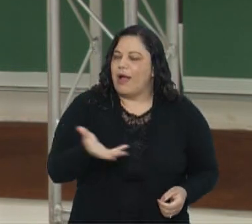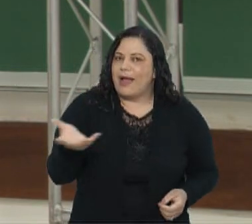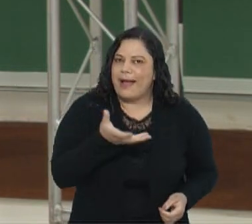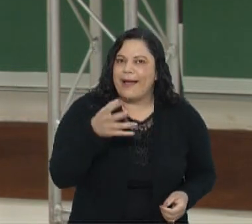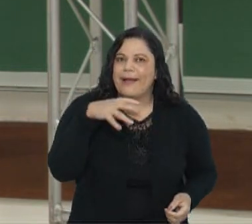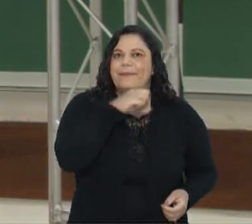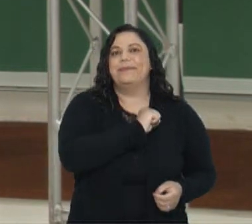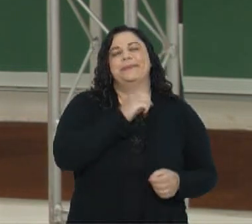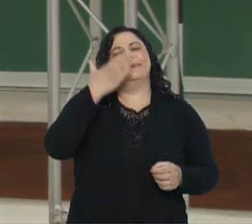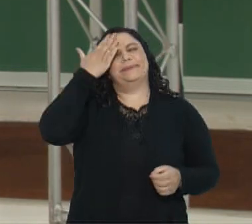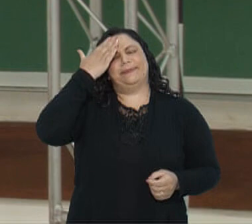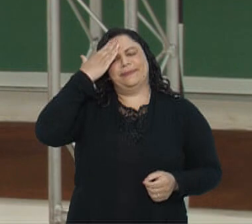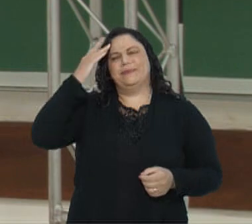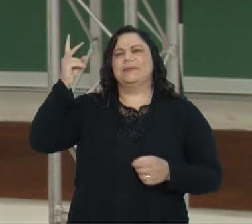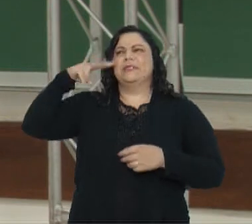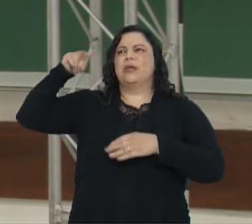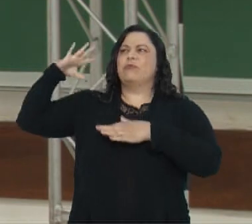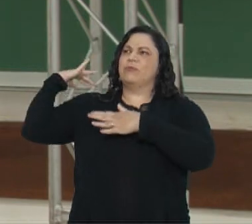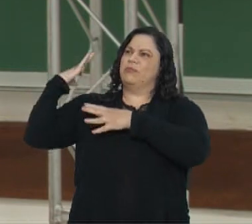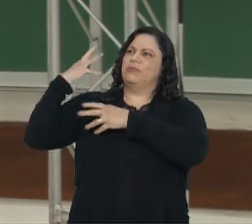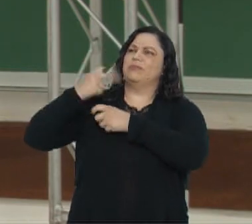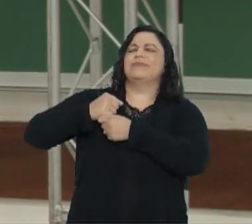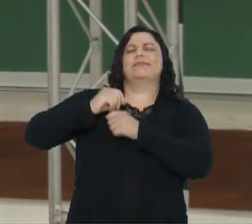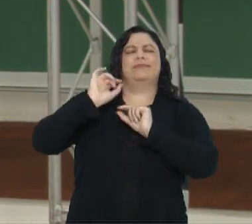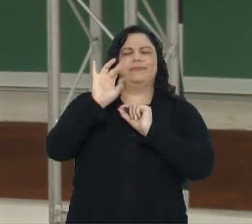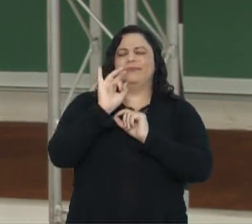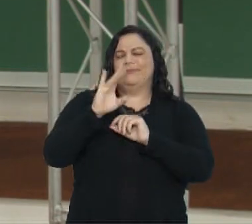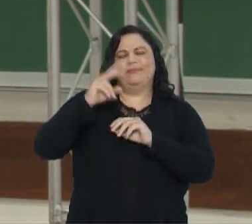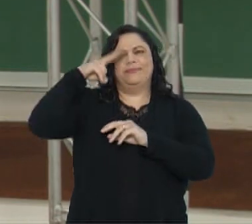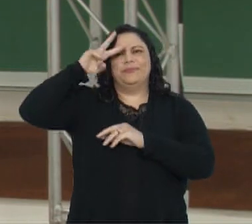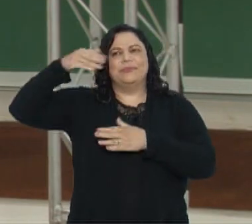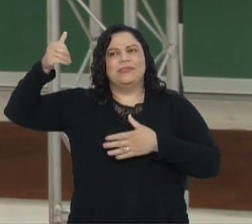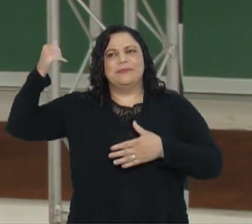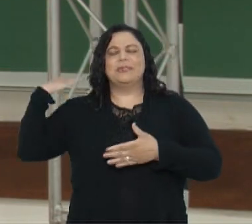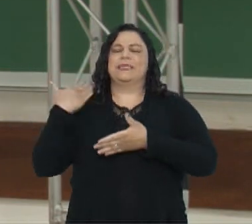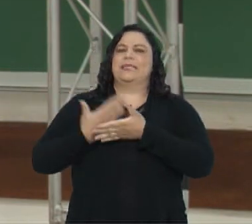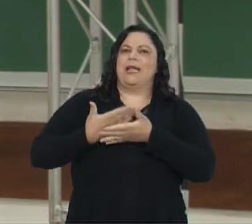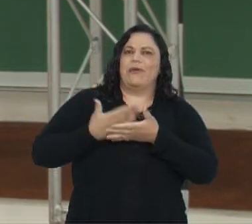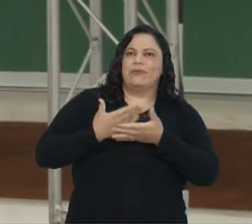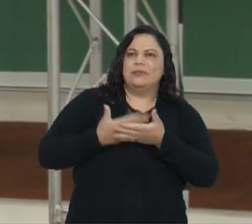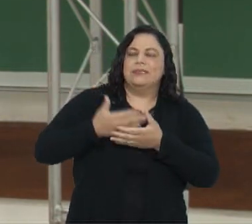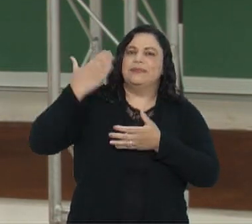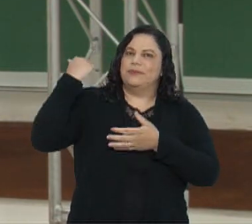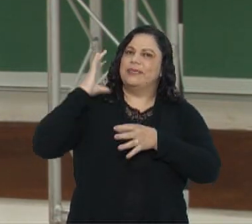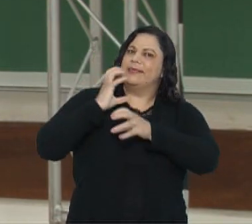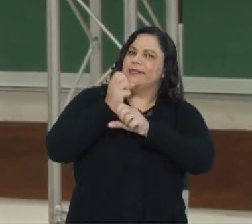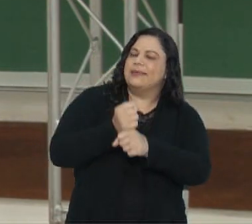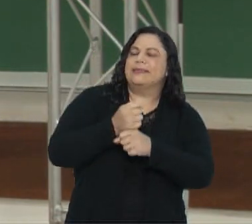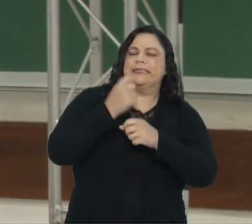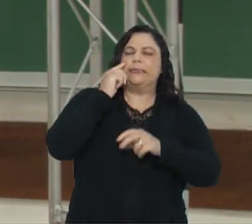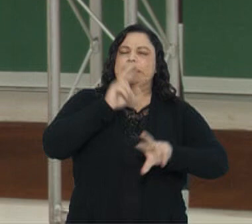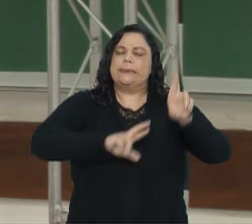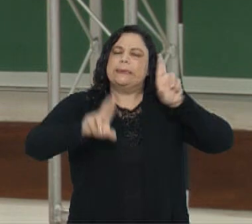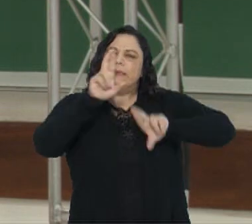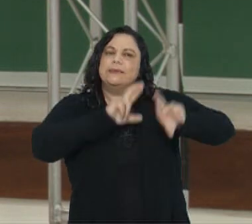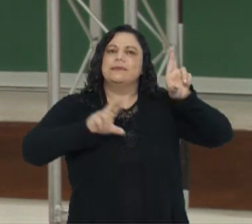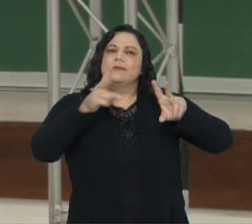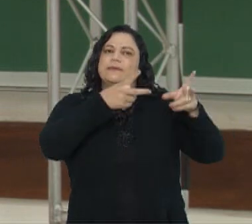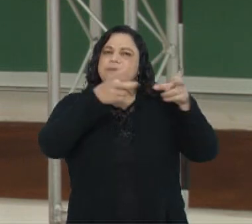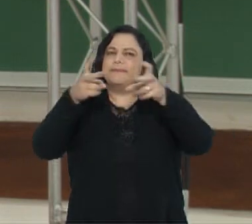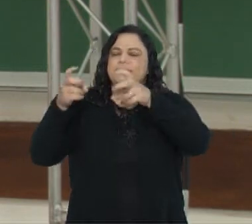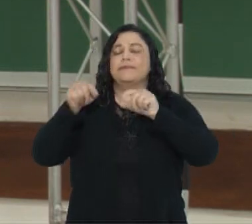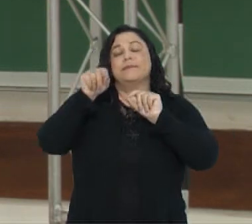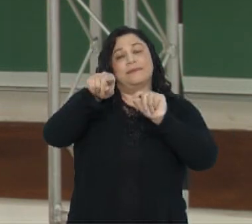é uma revisão. Vamos voltar ainda aos longos das aulas, né, para vocês verificarem mais, mas é preciso que